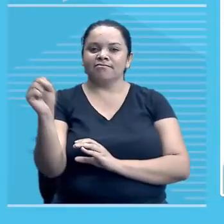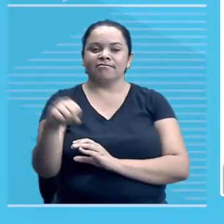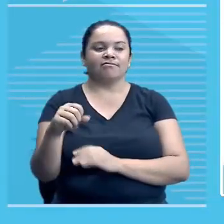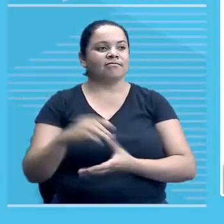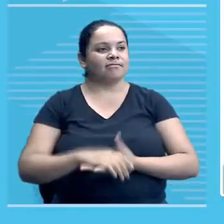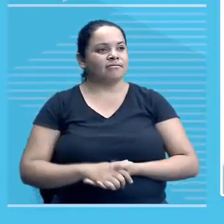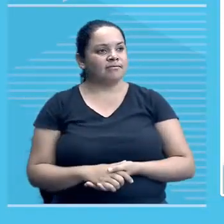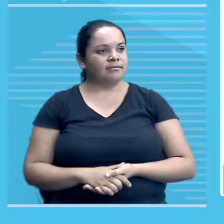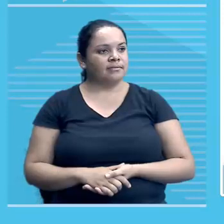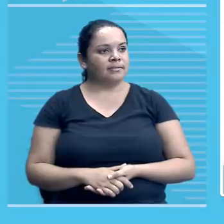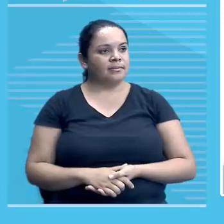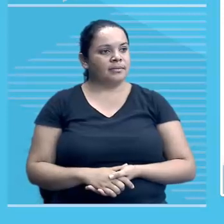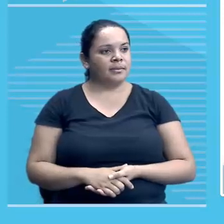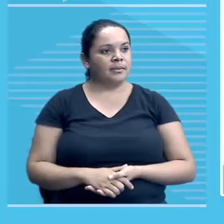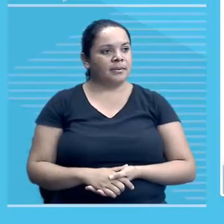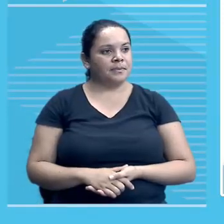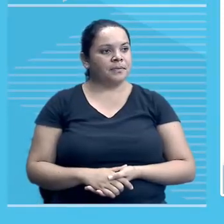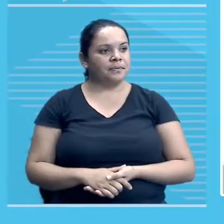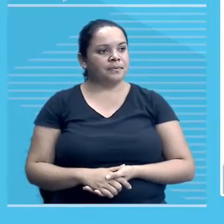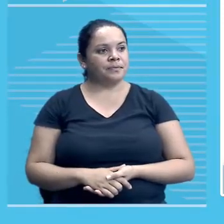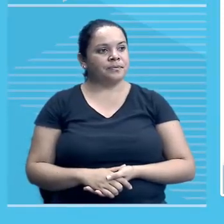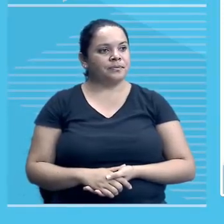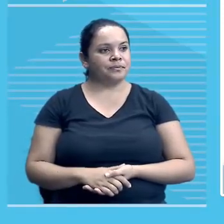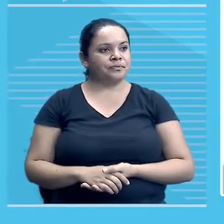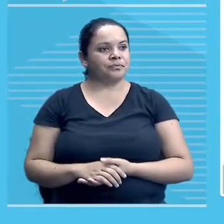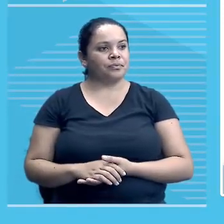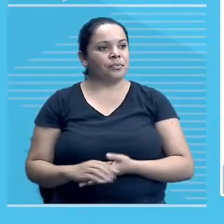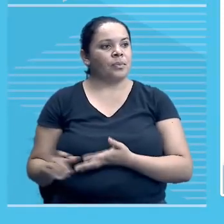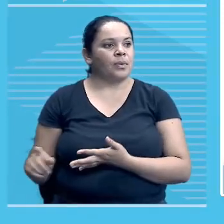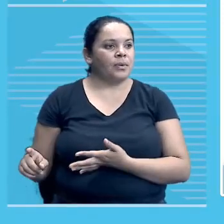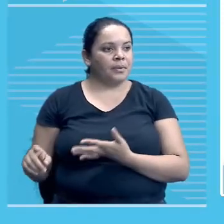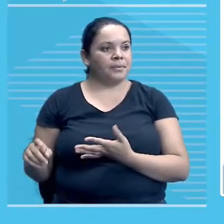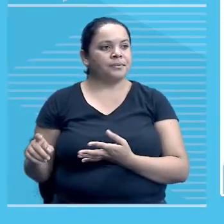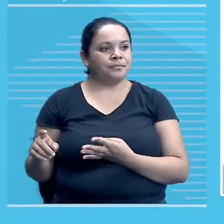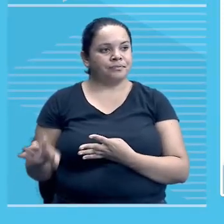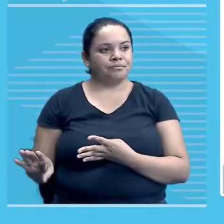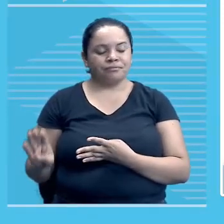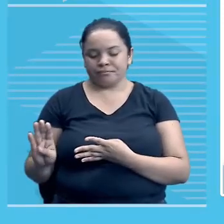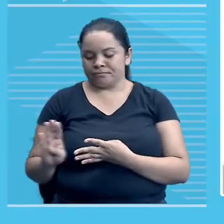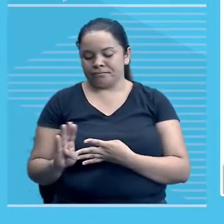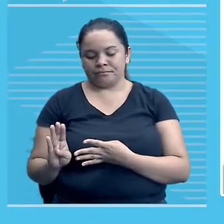Beleza? Bora aqui para a letra B.